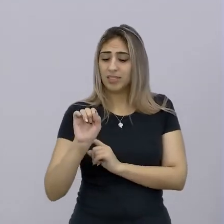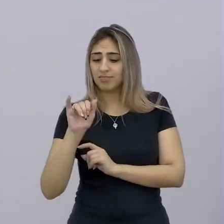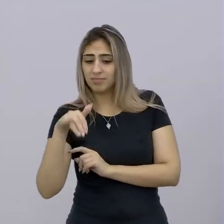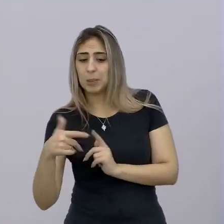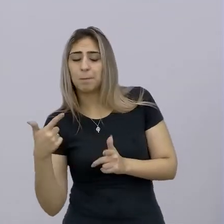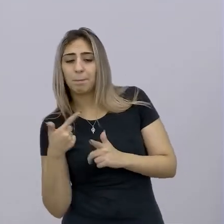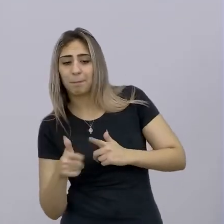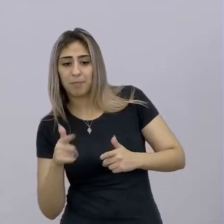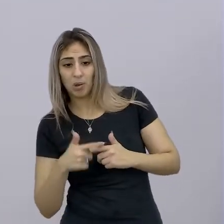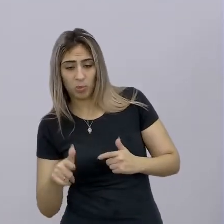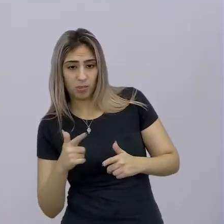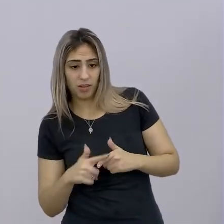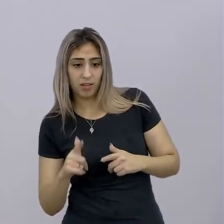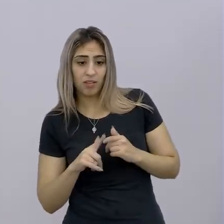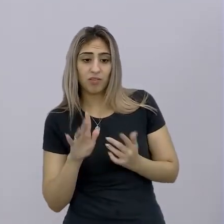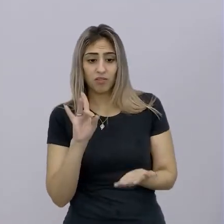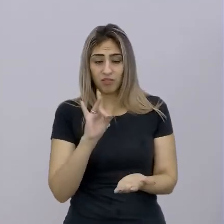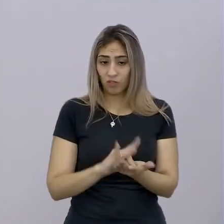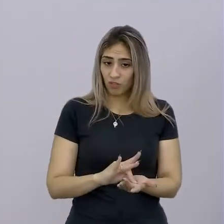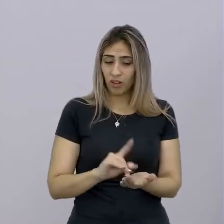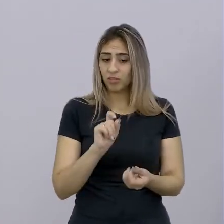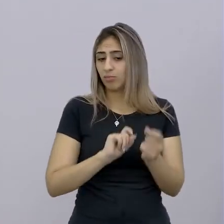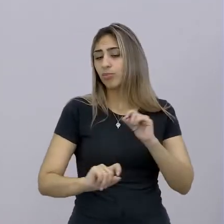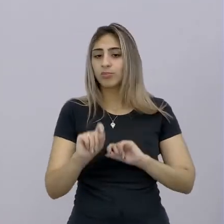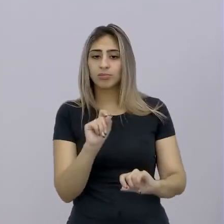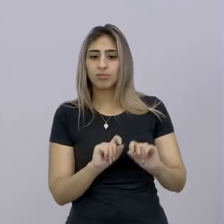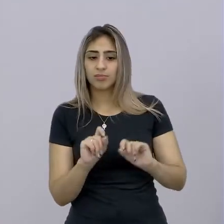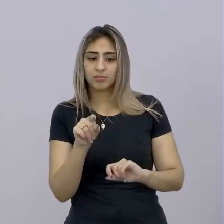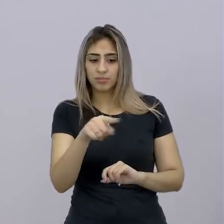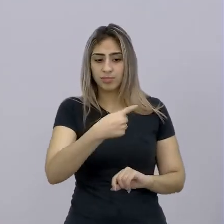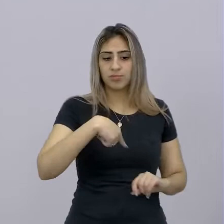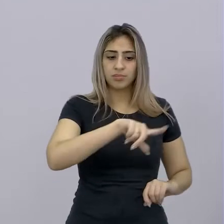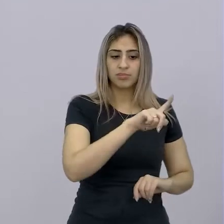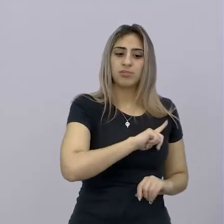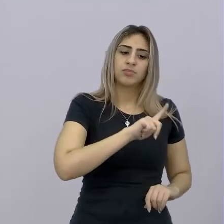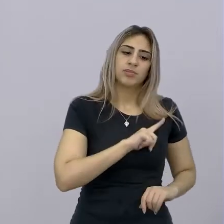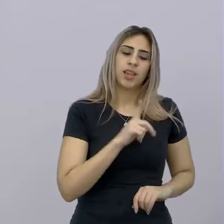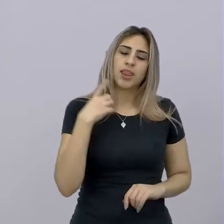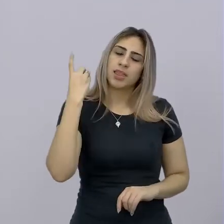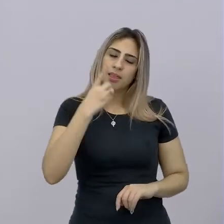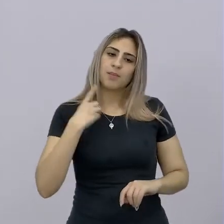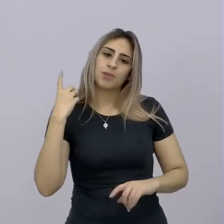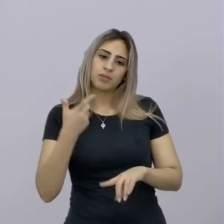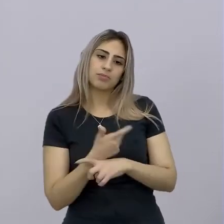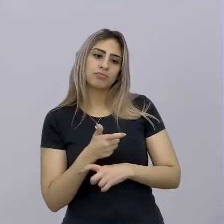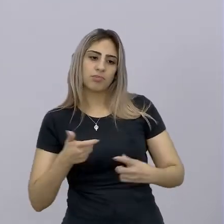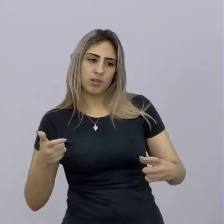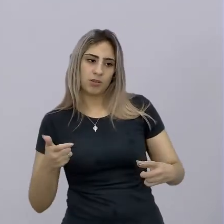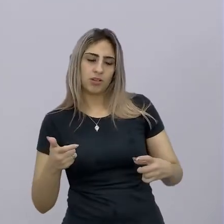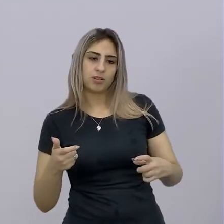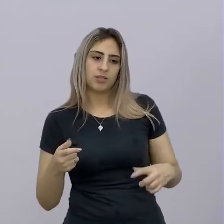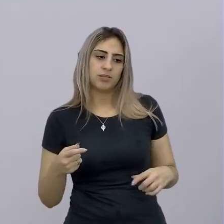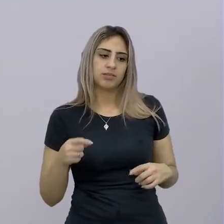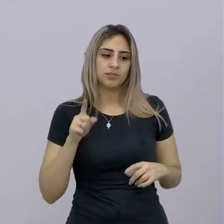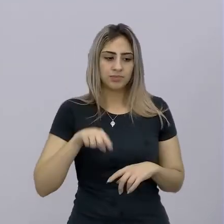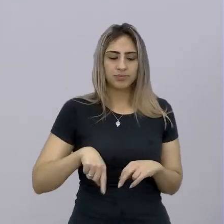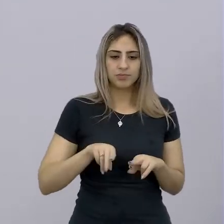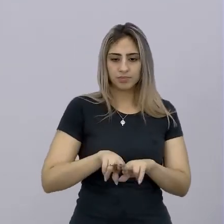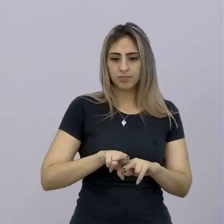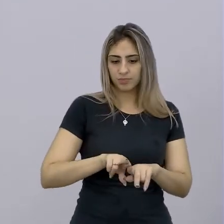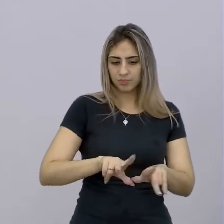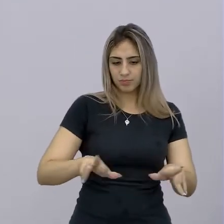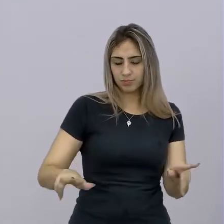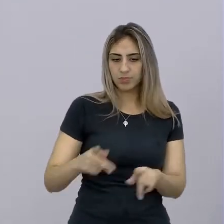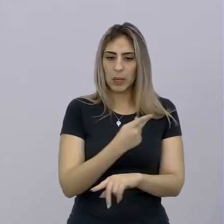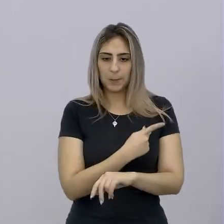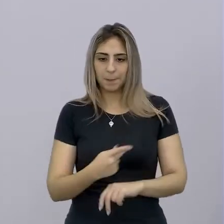grande problema o fato de que se os deputados, a maioria, for divergente